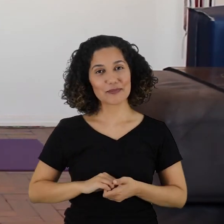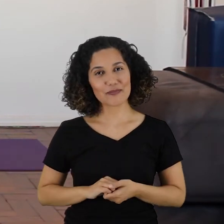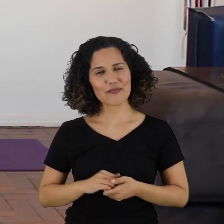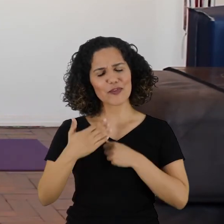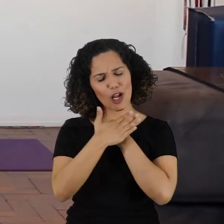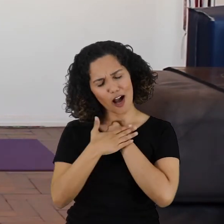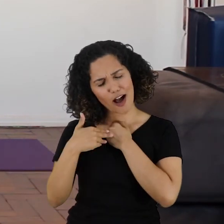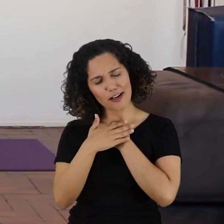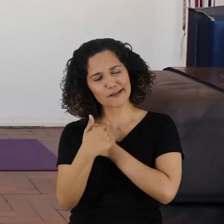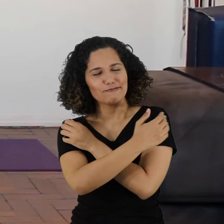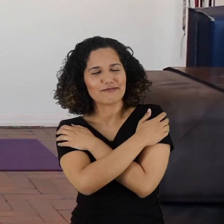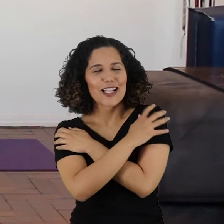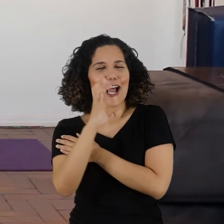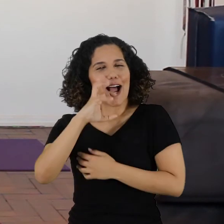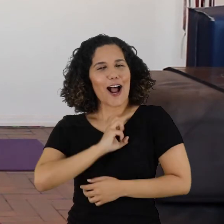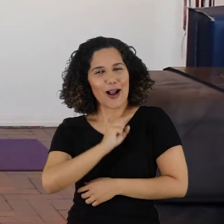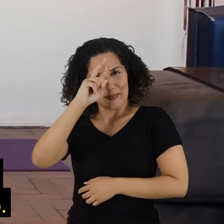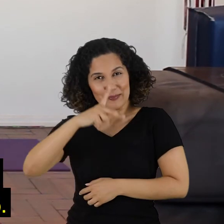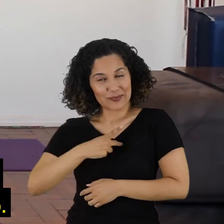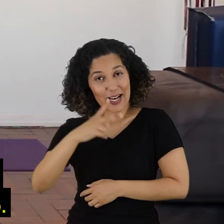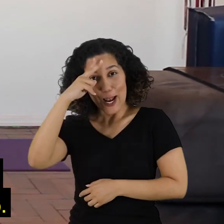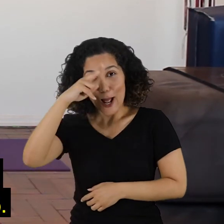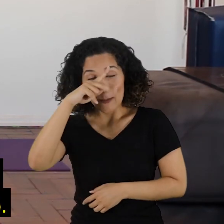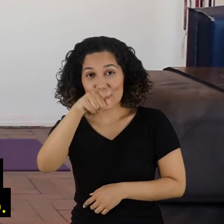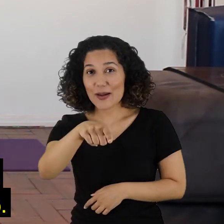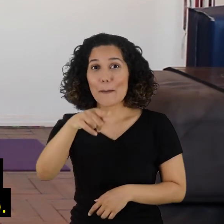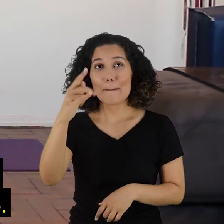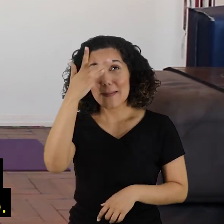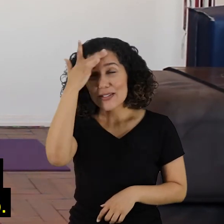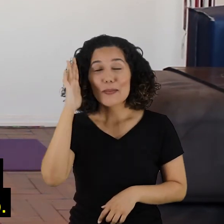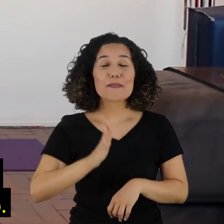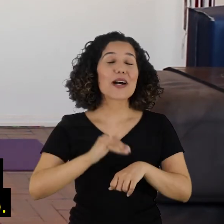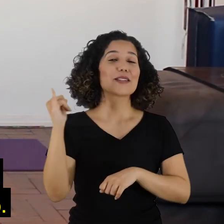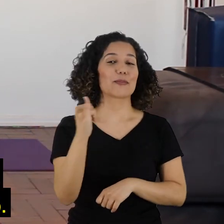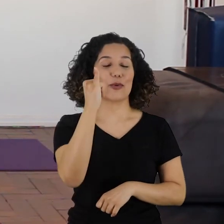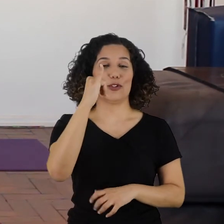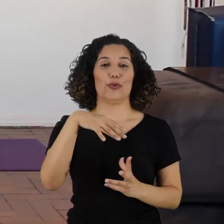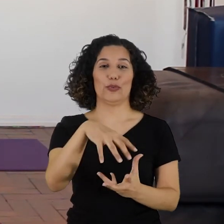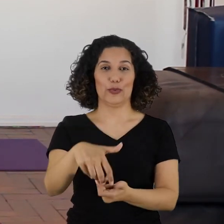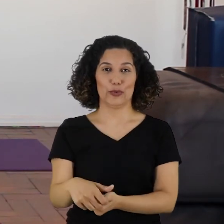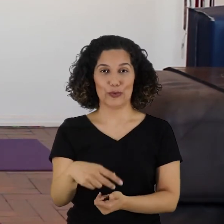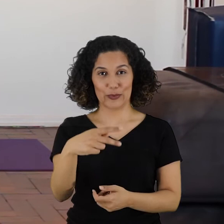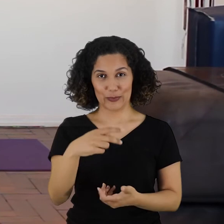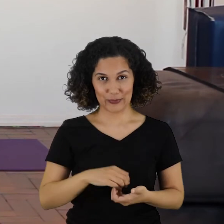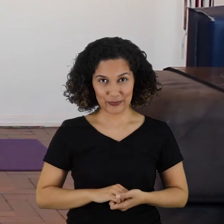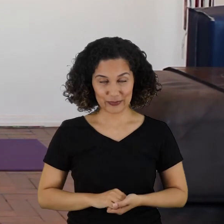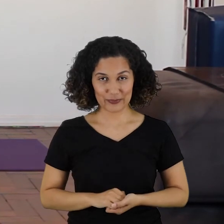Se faz um carinho, se abraça, se ama, lembra que você é a pessoa mais importante desse mundo. Nunca esqueça disso.